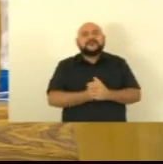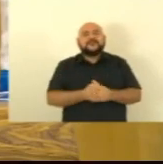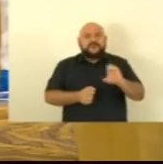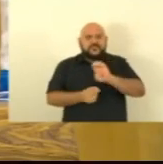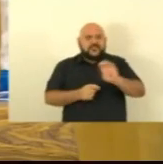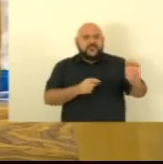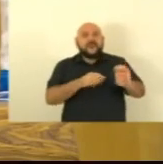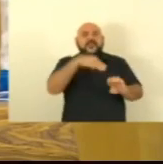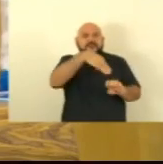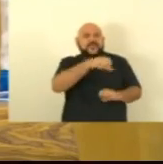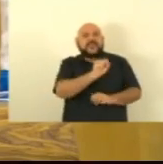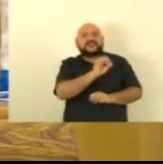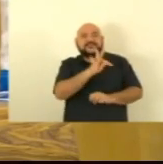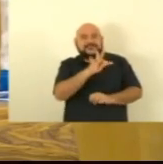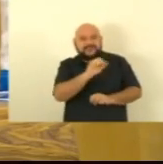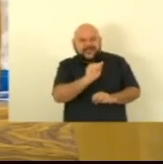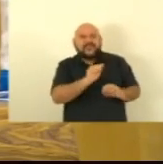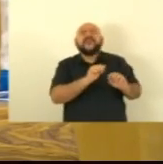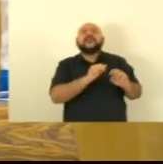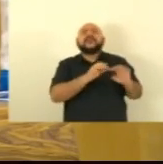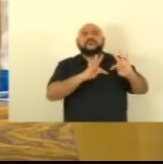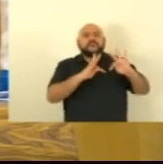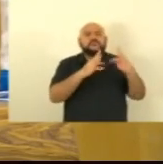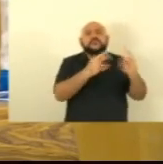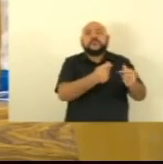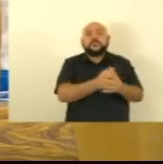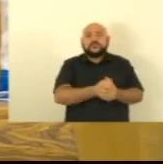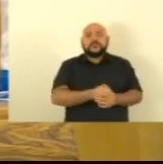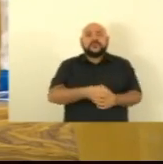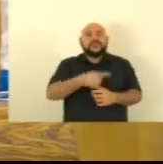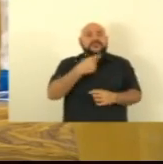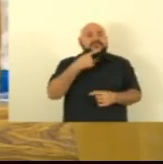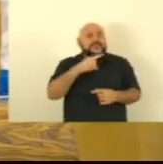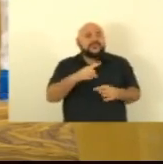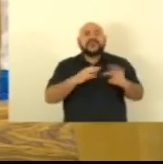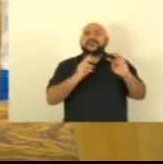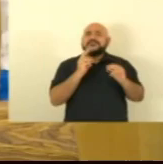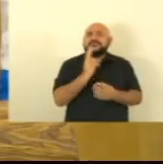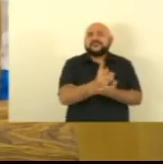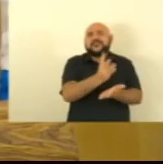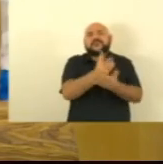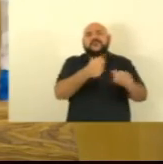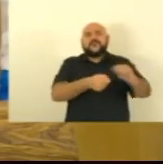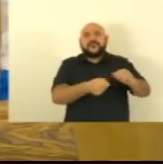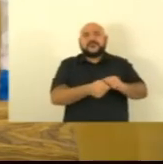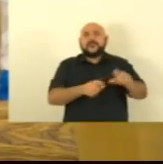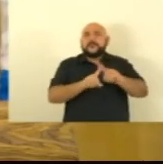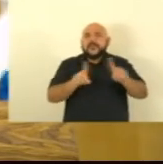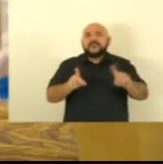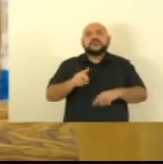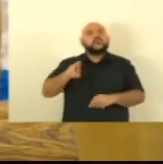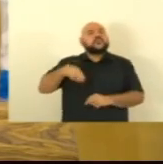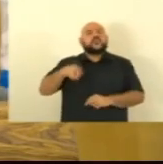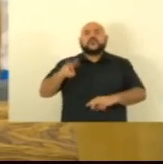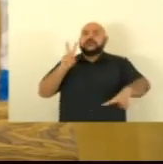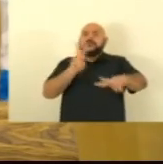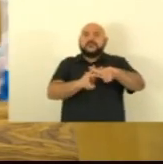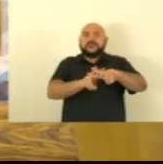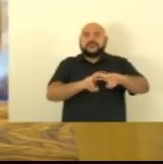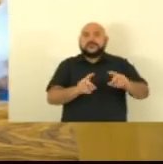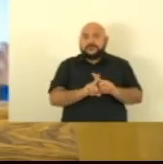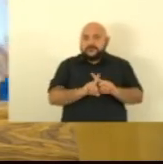MST, o MTST fazem isso semanalmente. Nunca ninguém foi enquadrado por crime de nada. Mas a